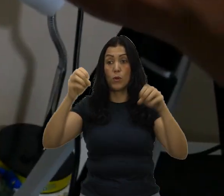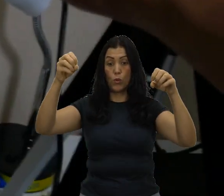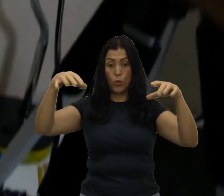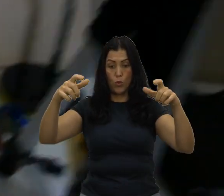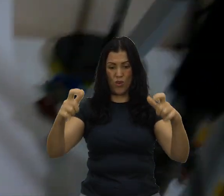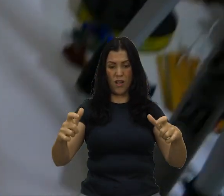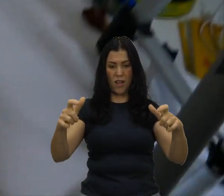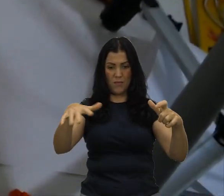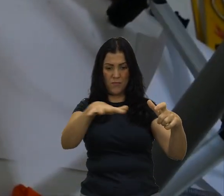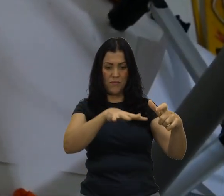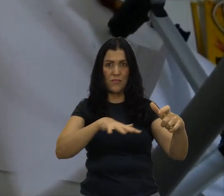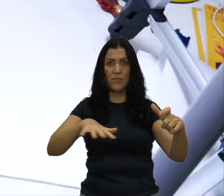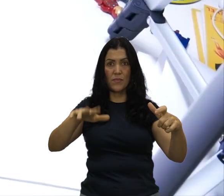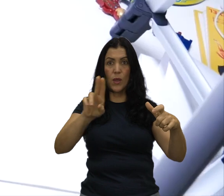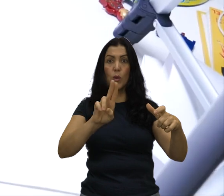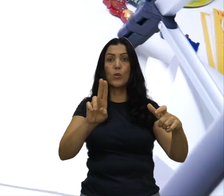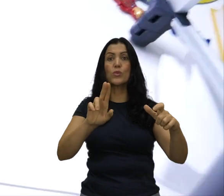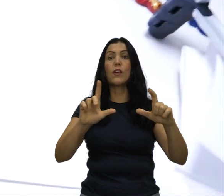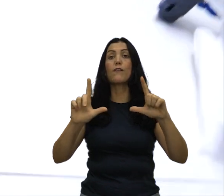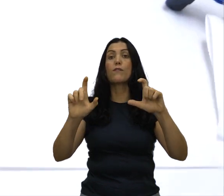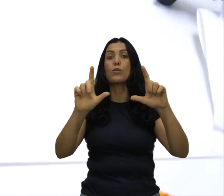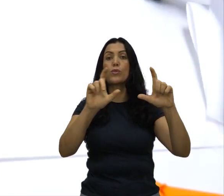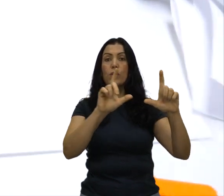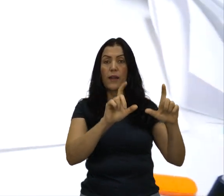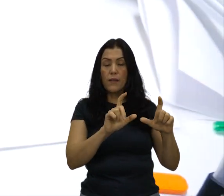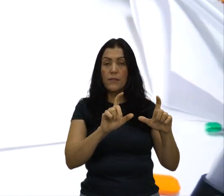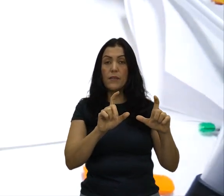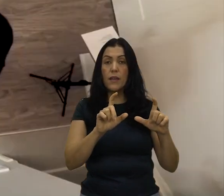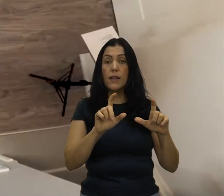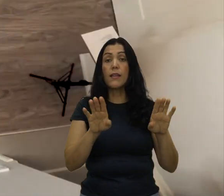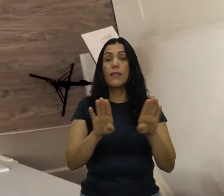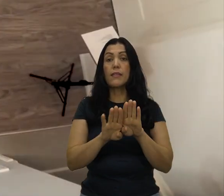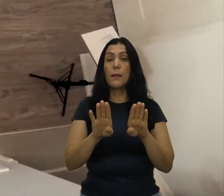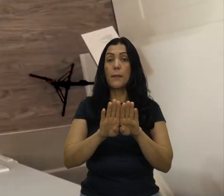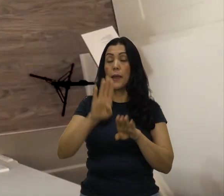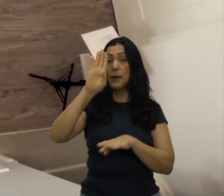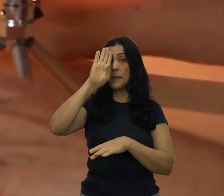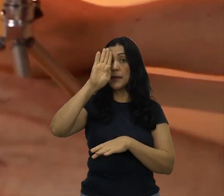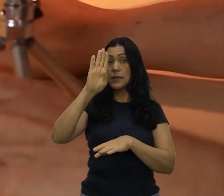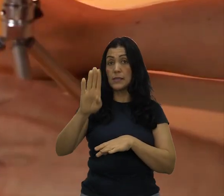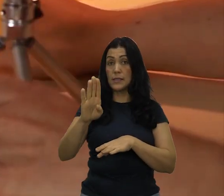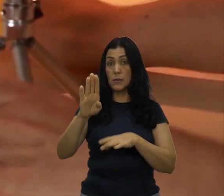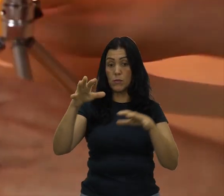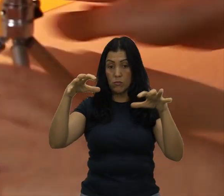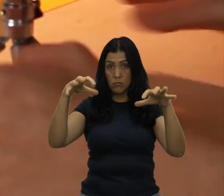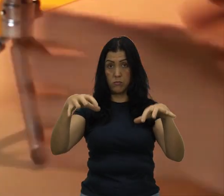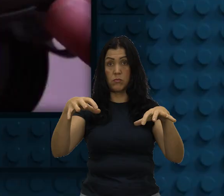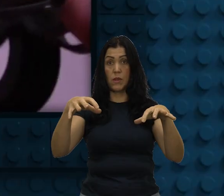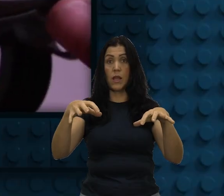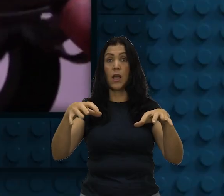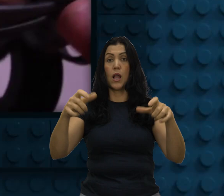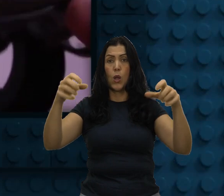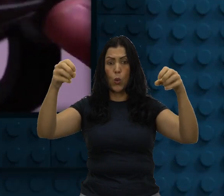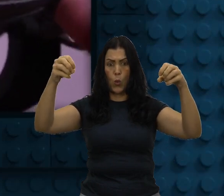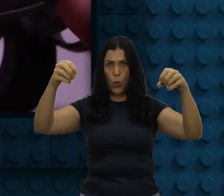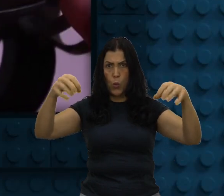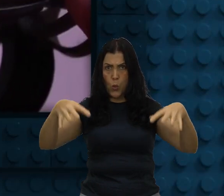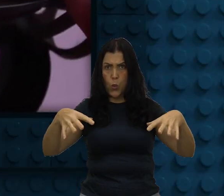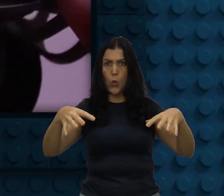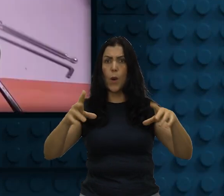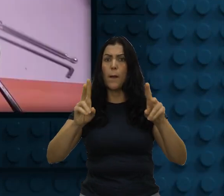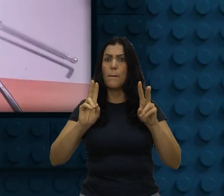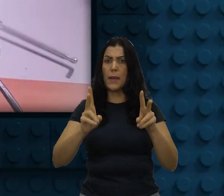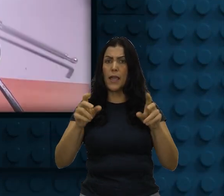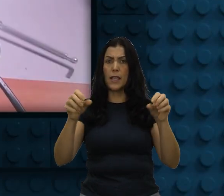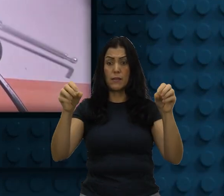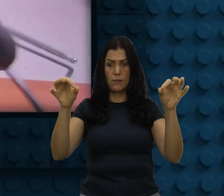Iluminar bem o local que será utilizado para fotografar, levando em consideração o princípio da estabilidade, manter luminárias